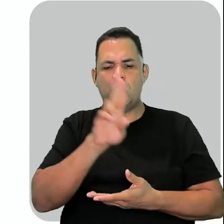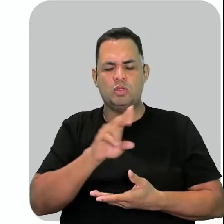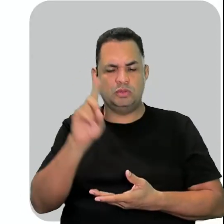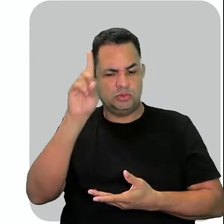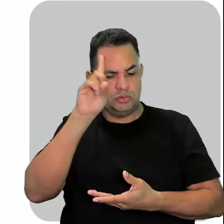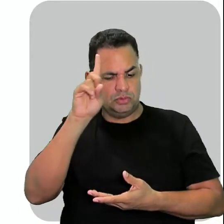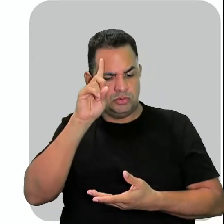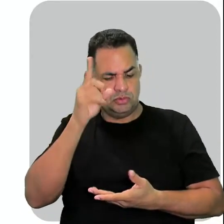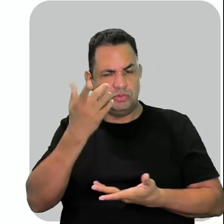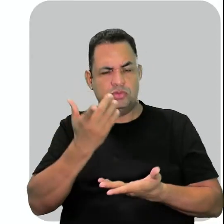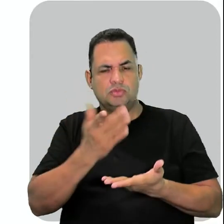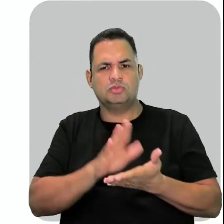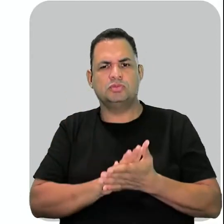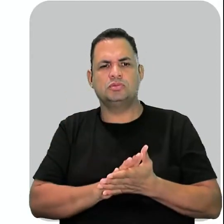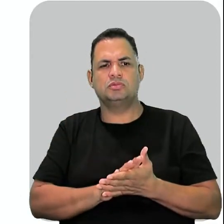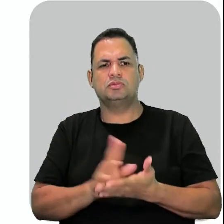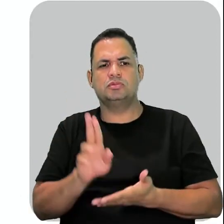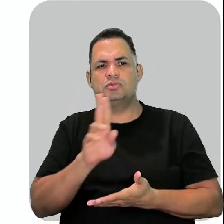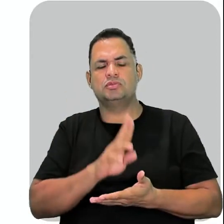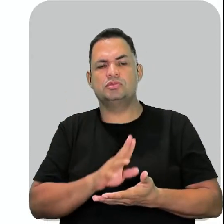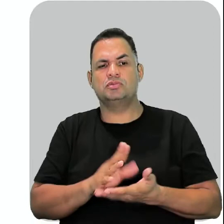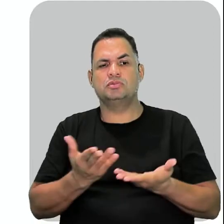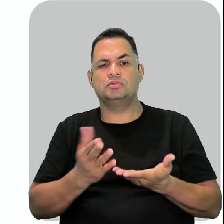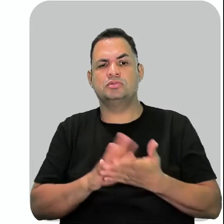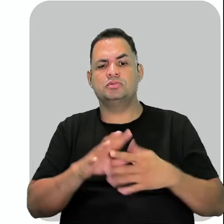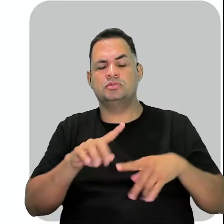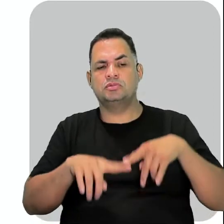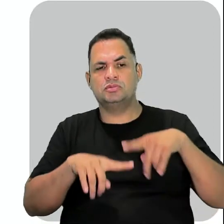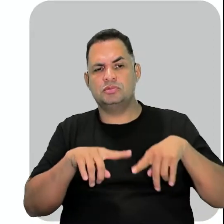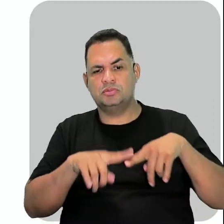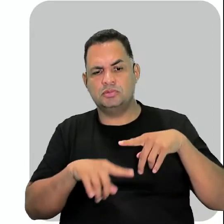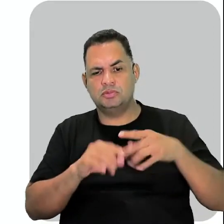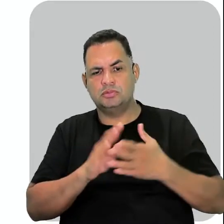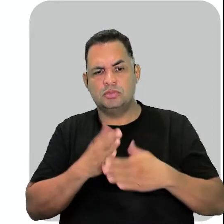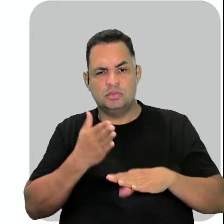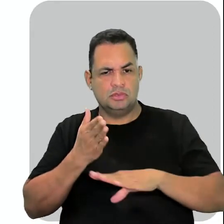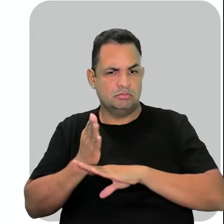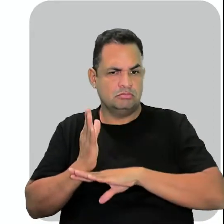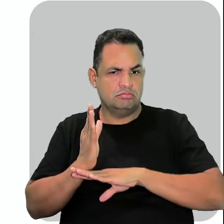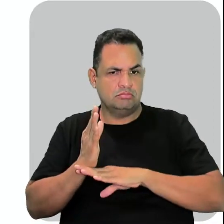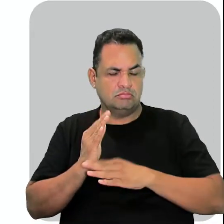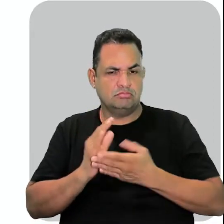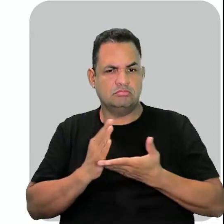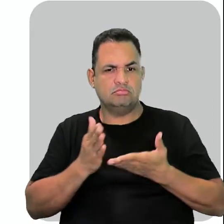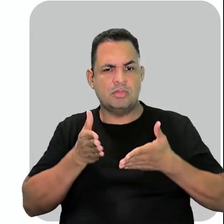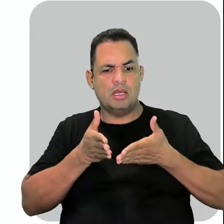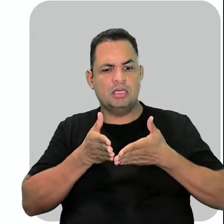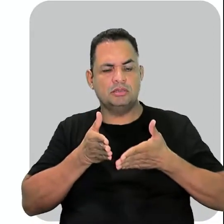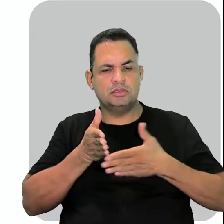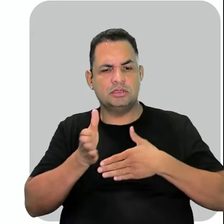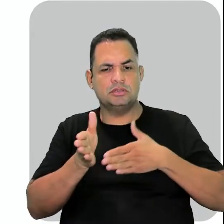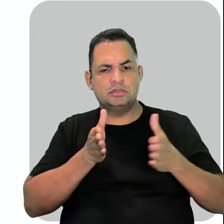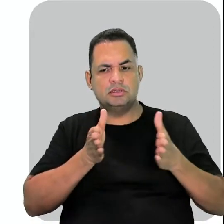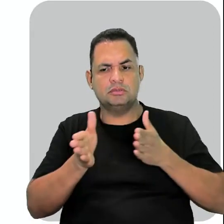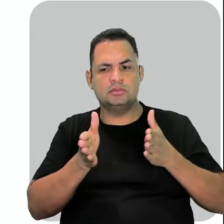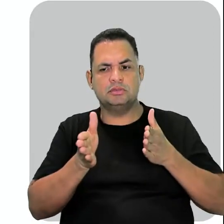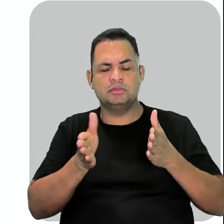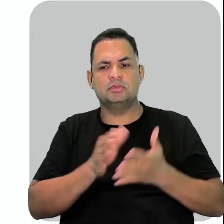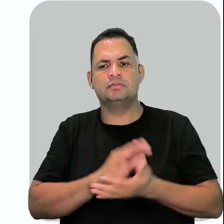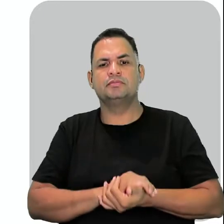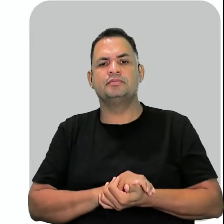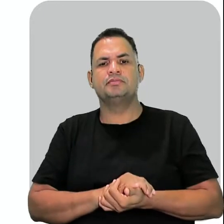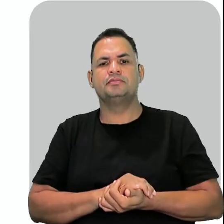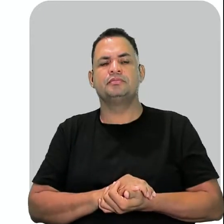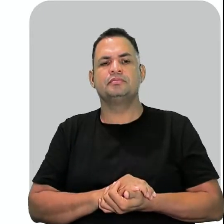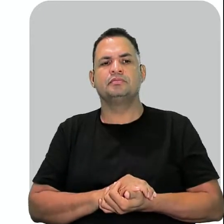é origem de processo petroquímico. E são materiais bem acessíveis, tá? A única coisa é que, no caso plástico